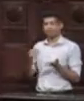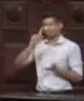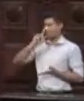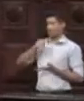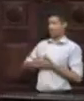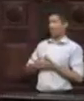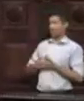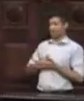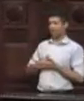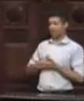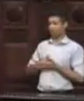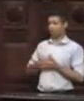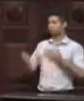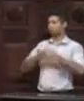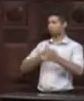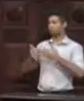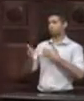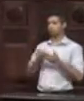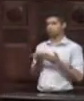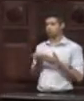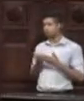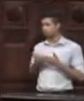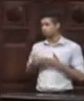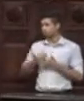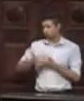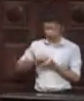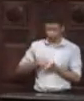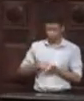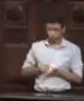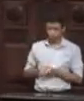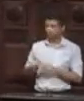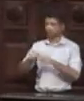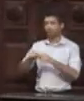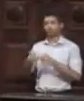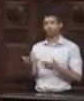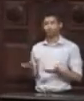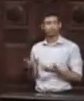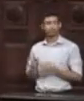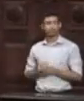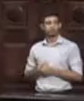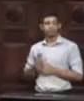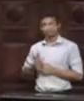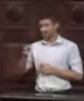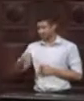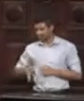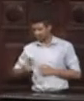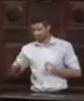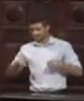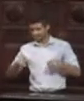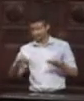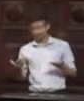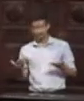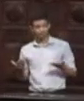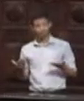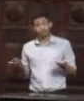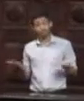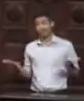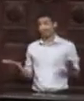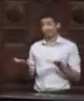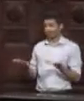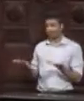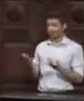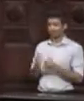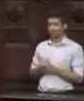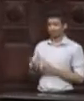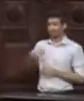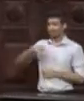e entendeu? E por aí vai. Então, é claro que isso não pode dar certo de forma alguma. Então, hoje,